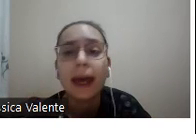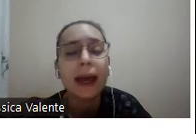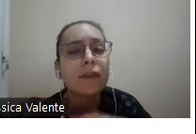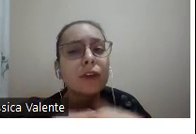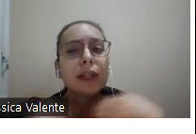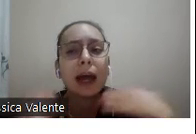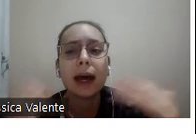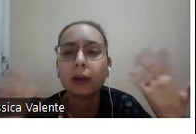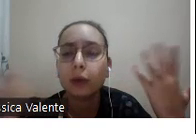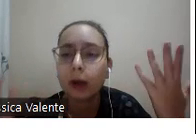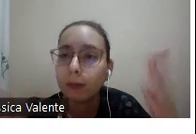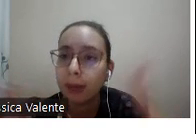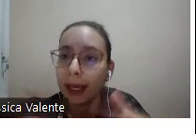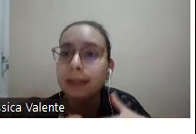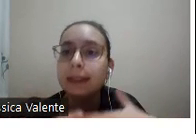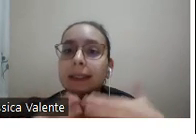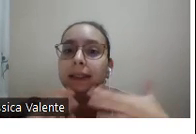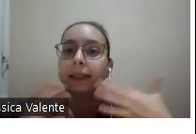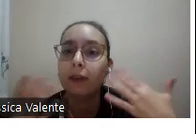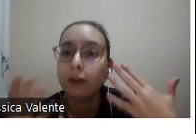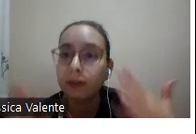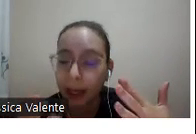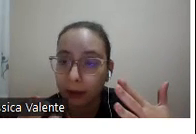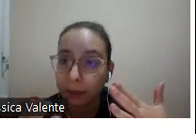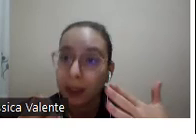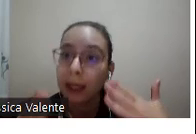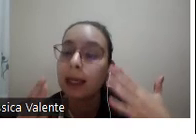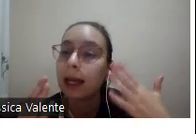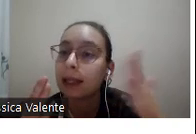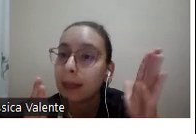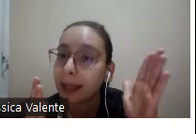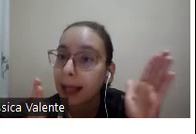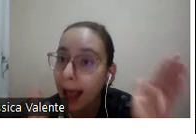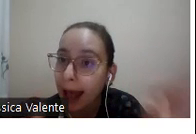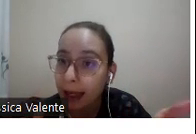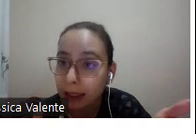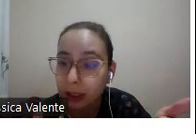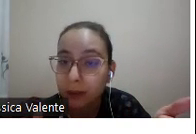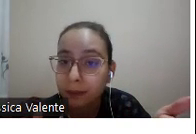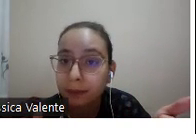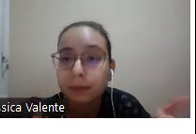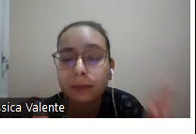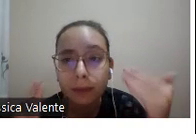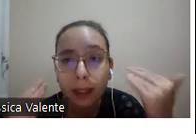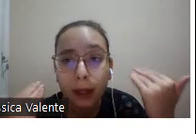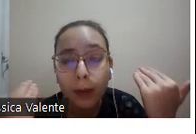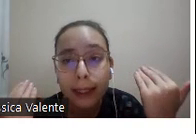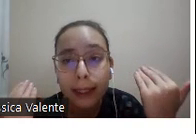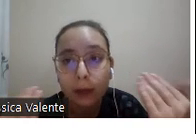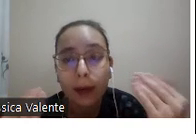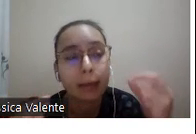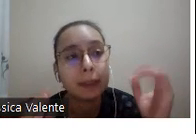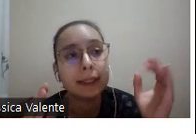não. Ela foi naturalmente se desenvolvendo. E ela também tem regras. Então,